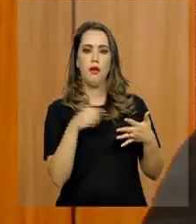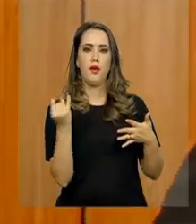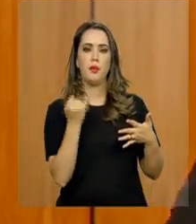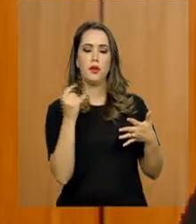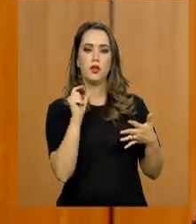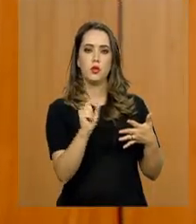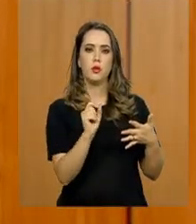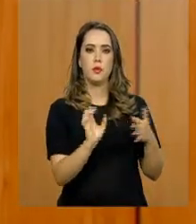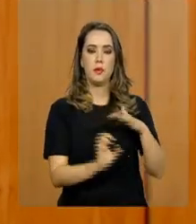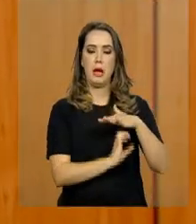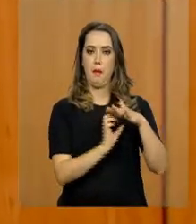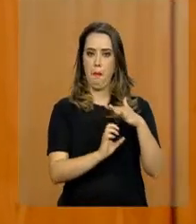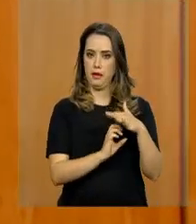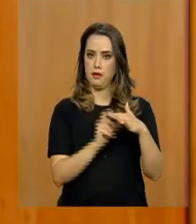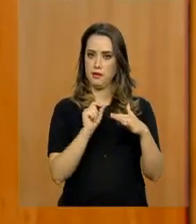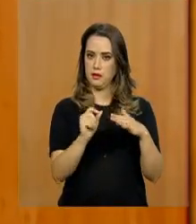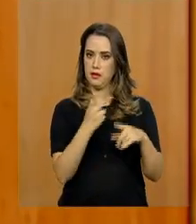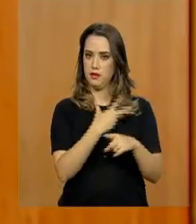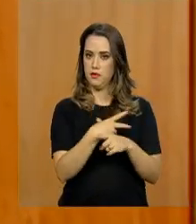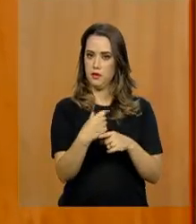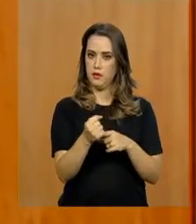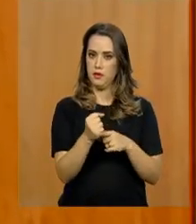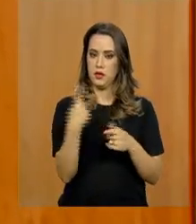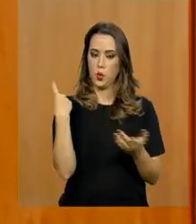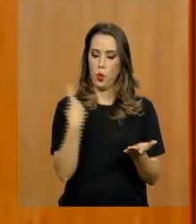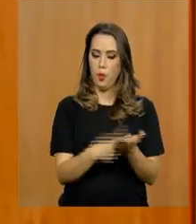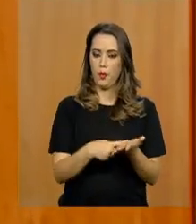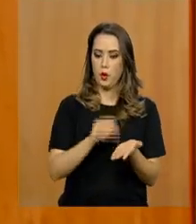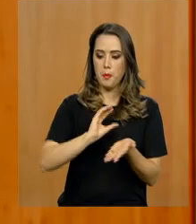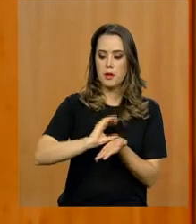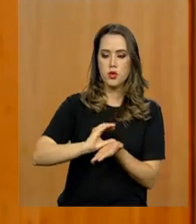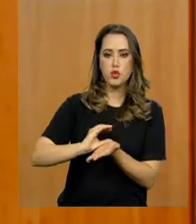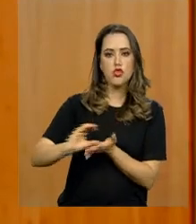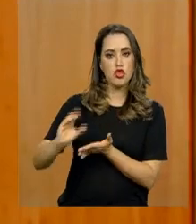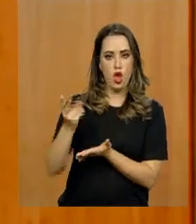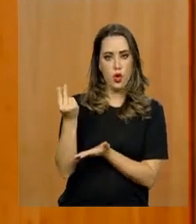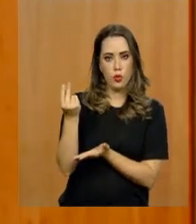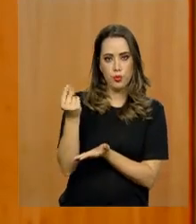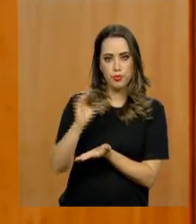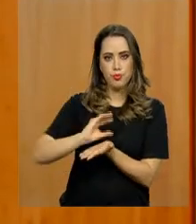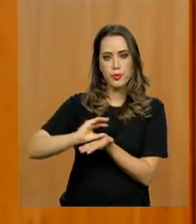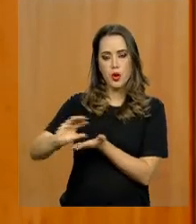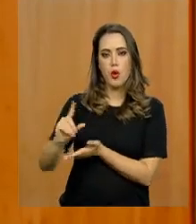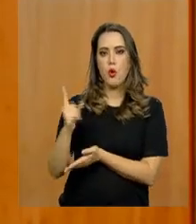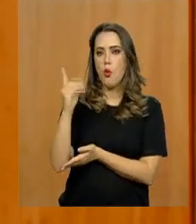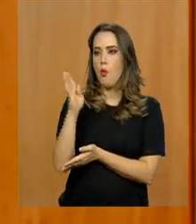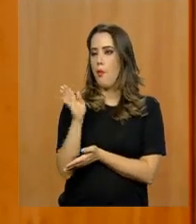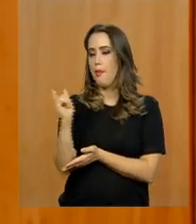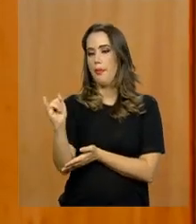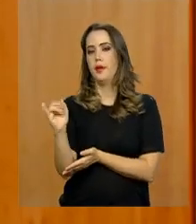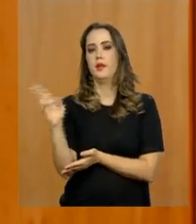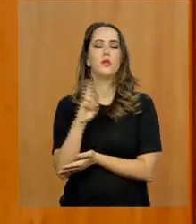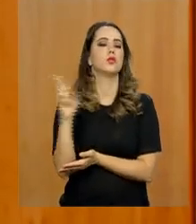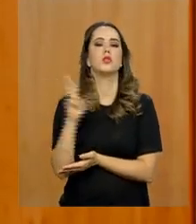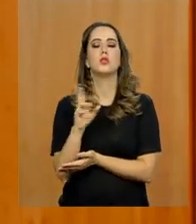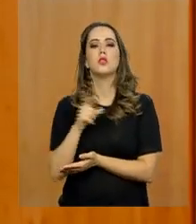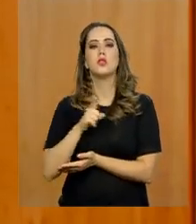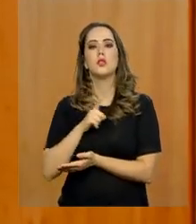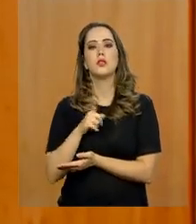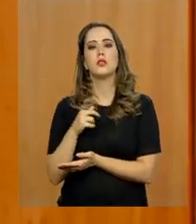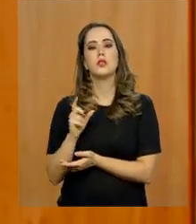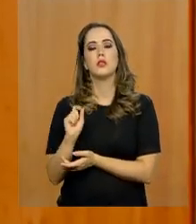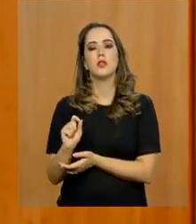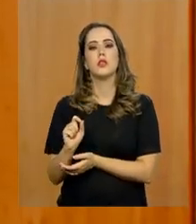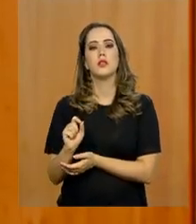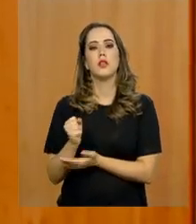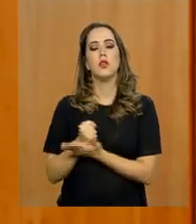a empresa vencedora ao fazer este aporte de 1 bi e quase unb e mais este investimento do curso do projeto ela terá